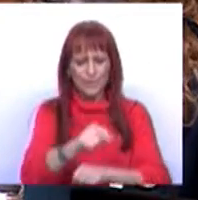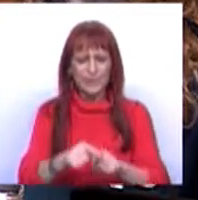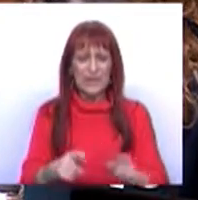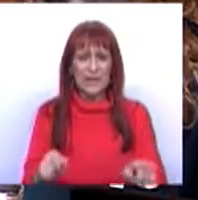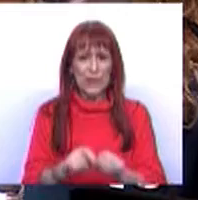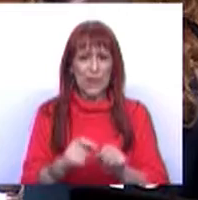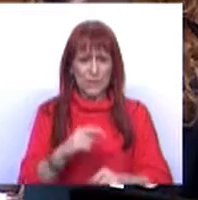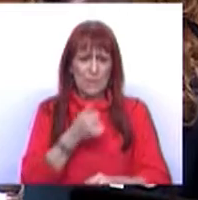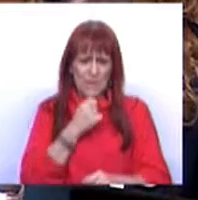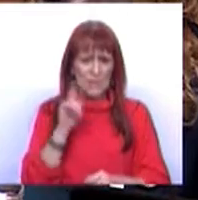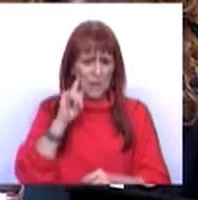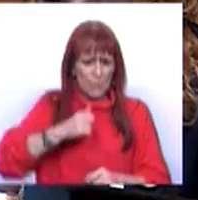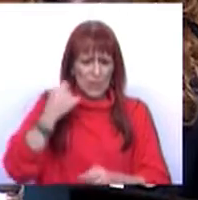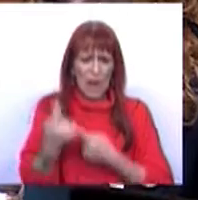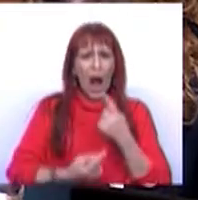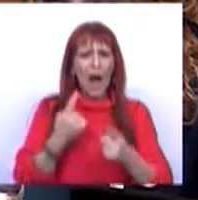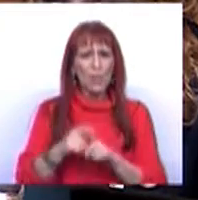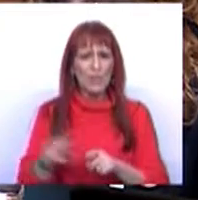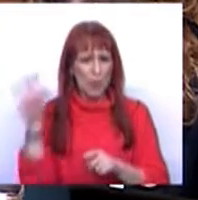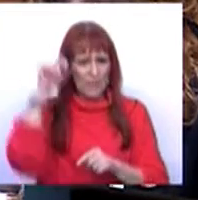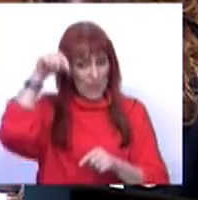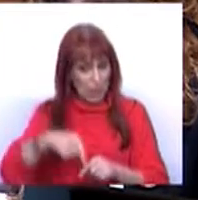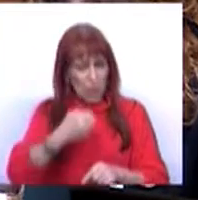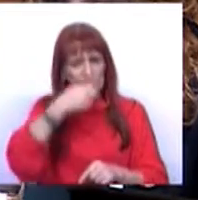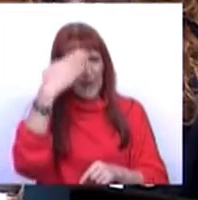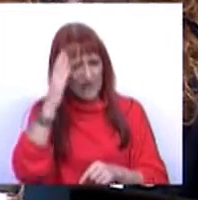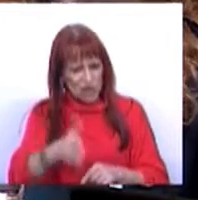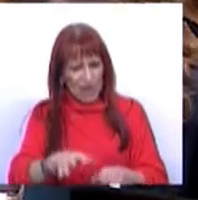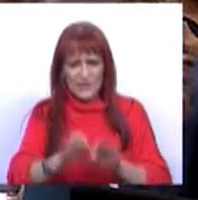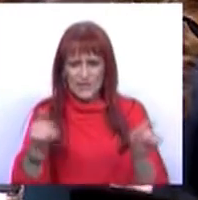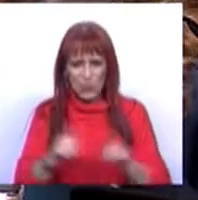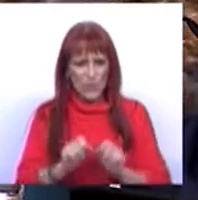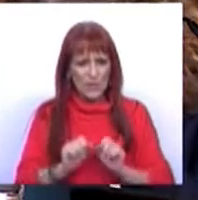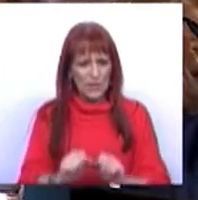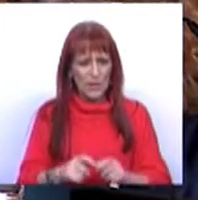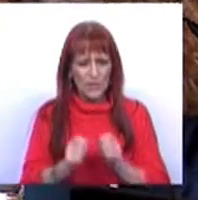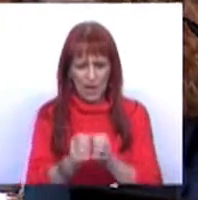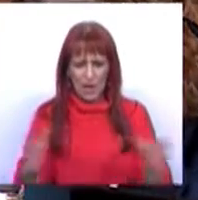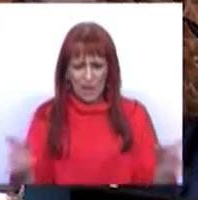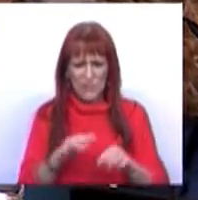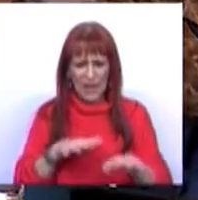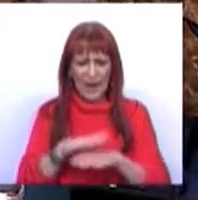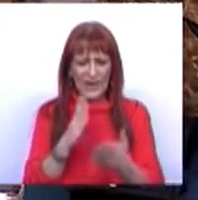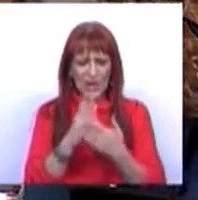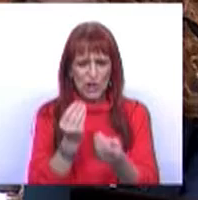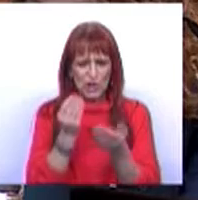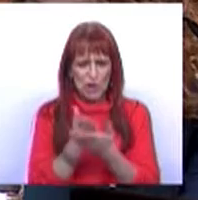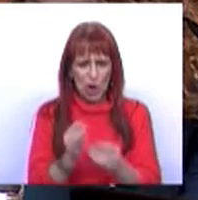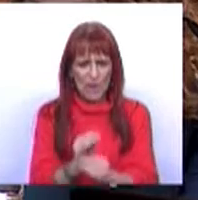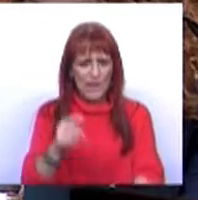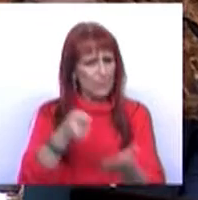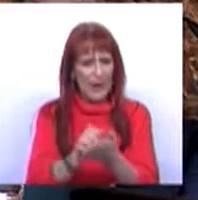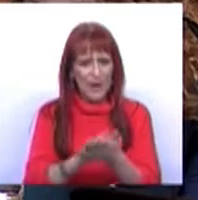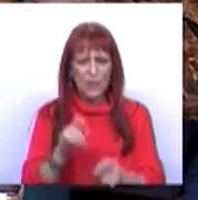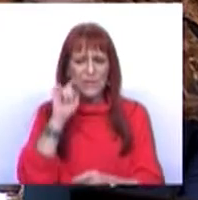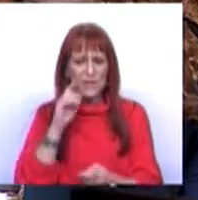com medidas significativas, algumas delas ouvidas aqui hoje de manhã, tal como a gratuidade e o alargamento da rede de creche, a garantia para a